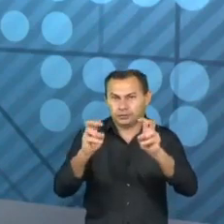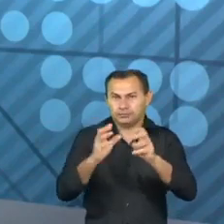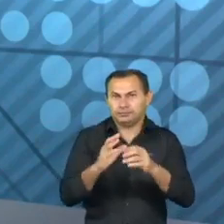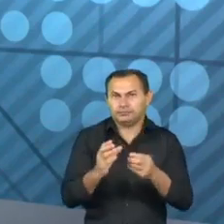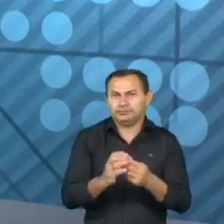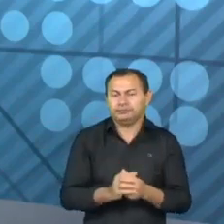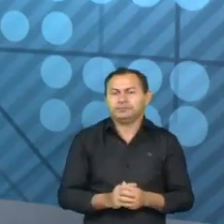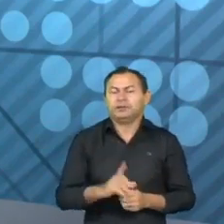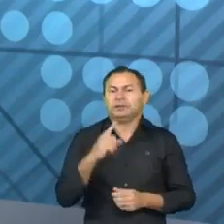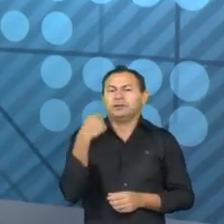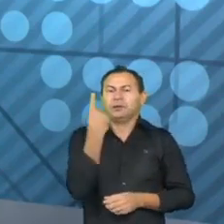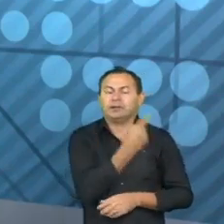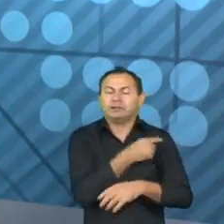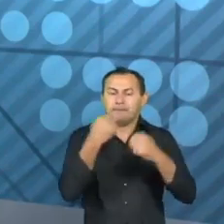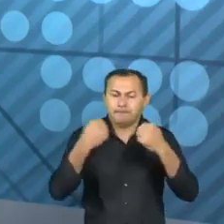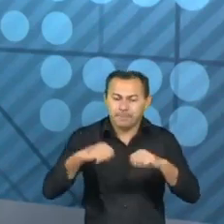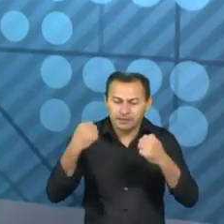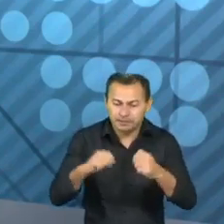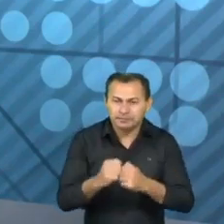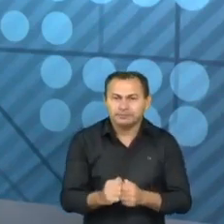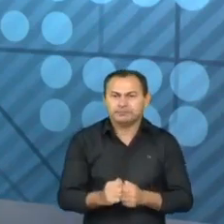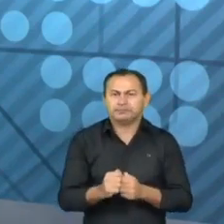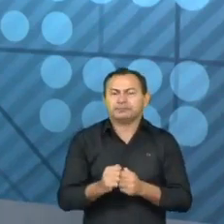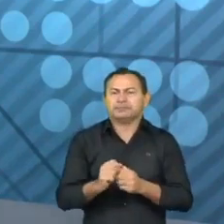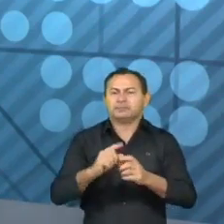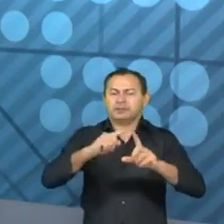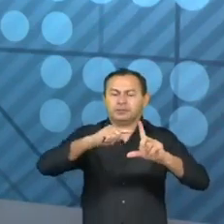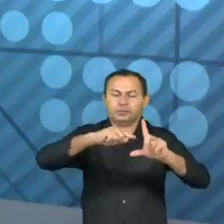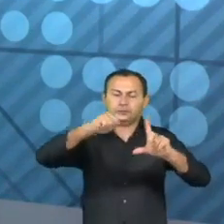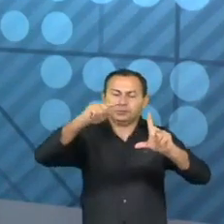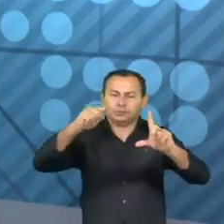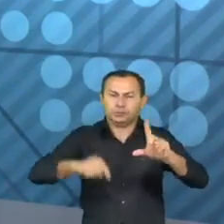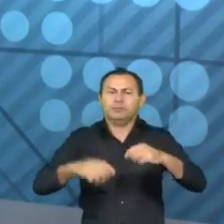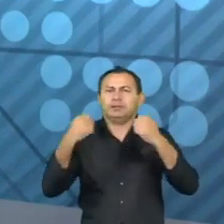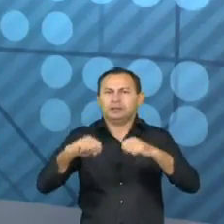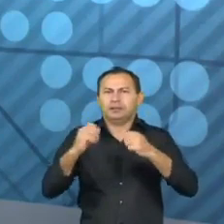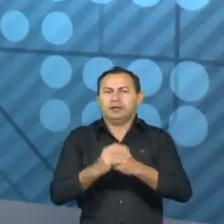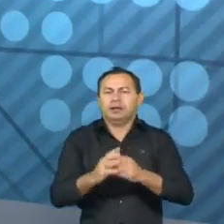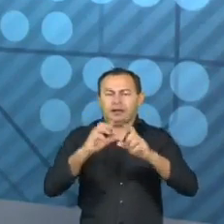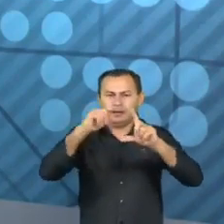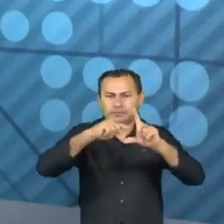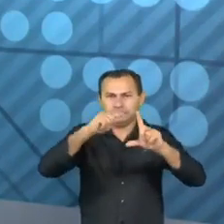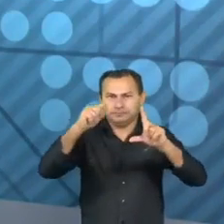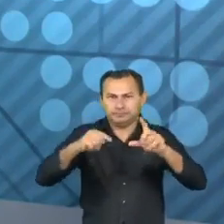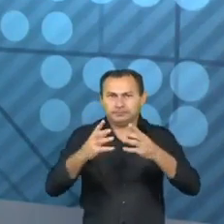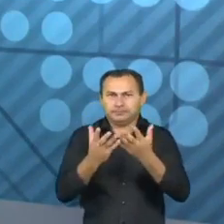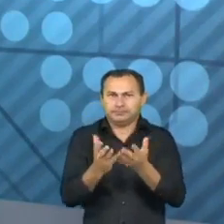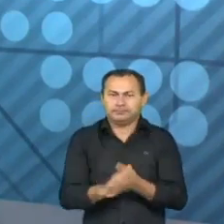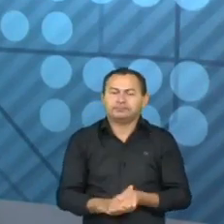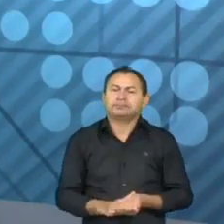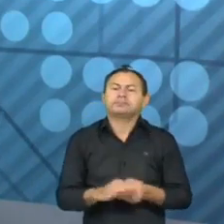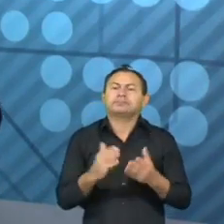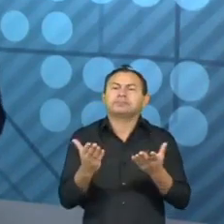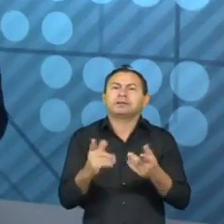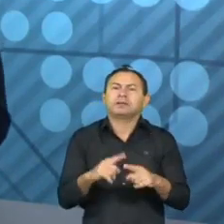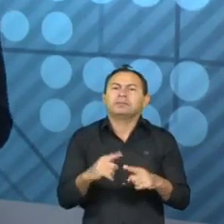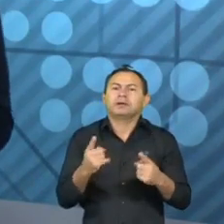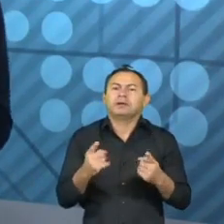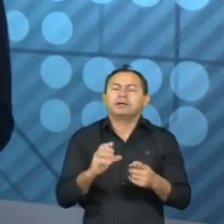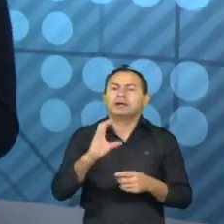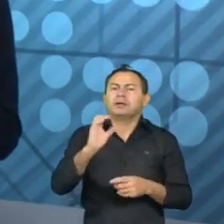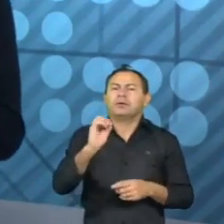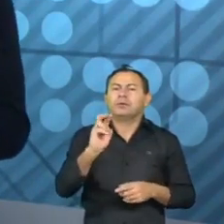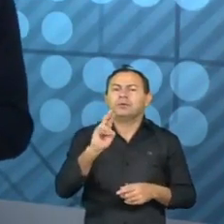de nós precisamos abaixar a curva. Nós precisamos abaixar a curva. Tá, mas que